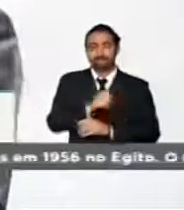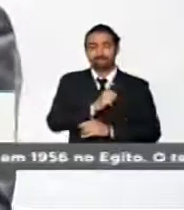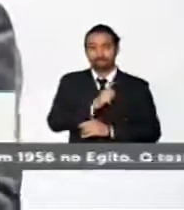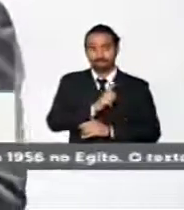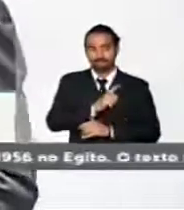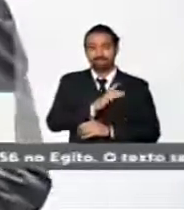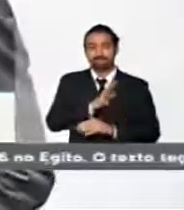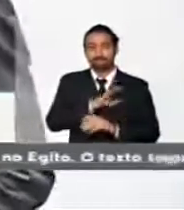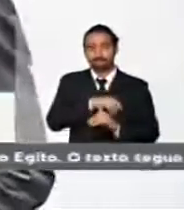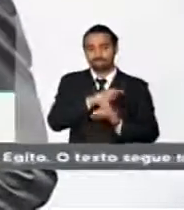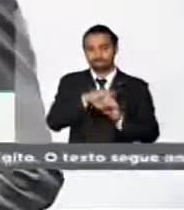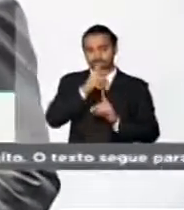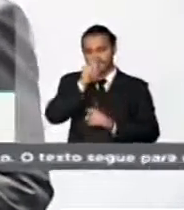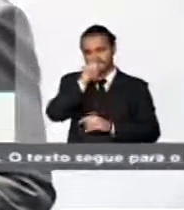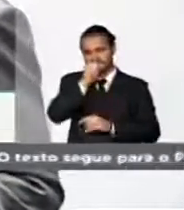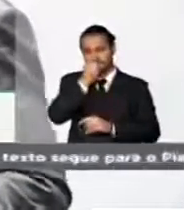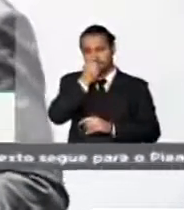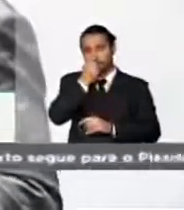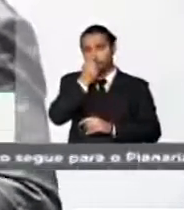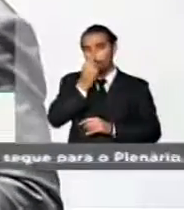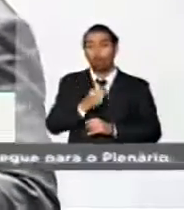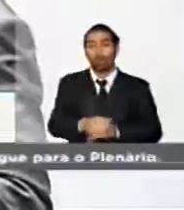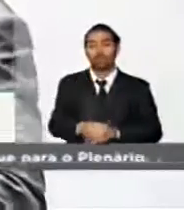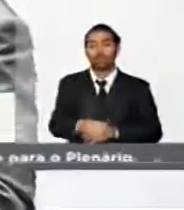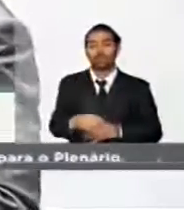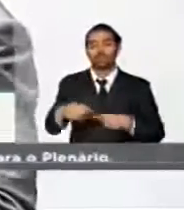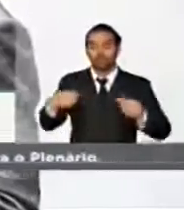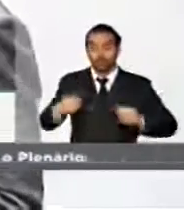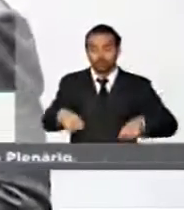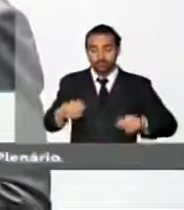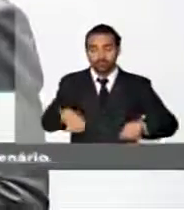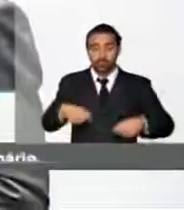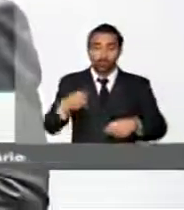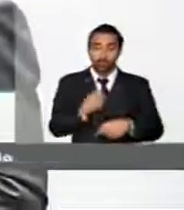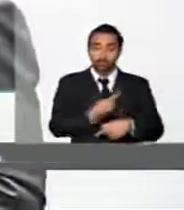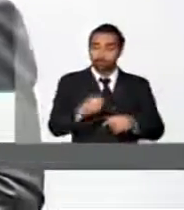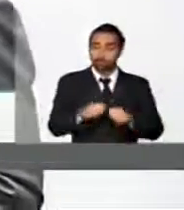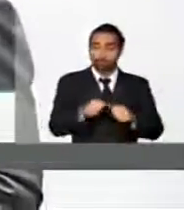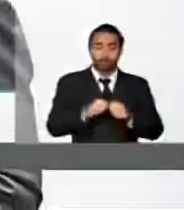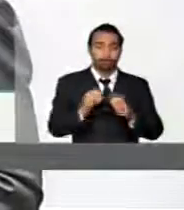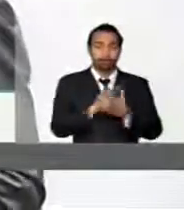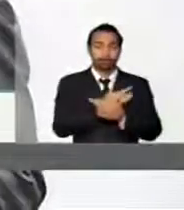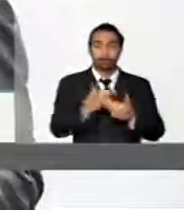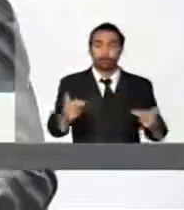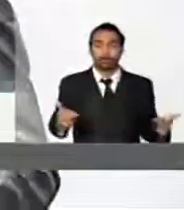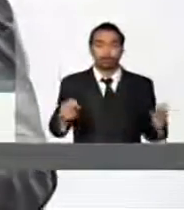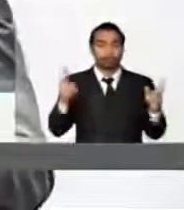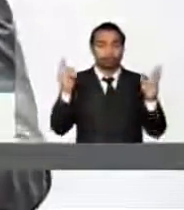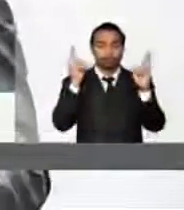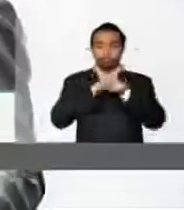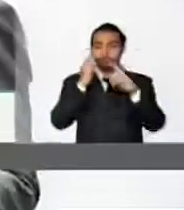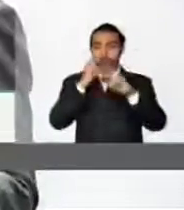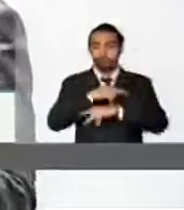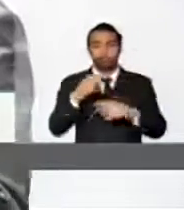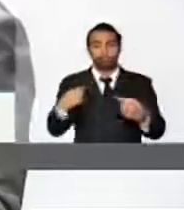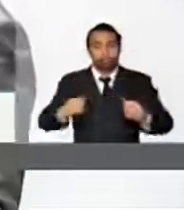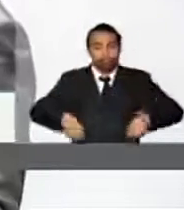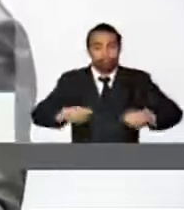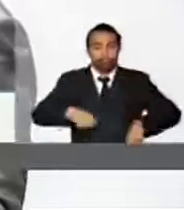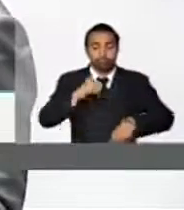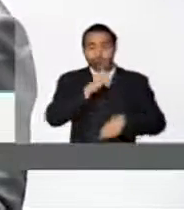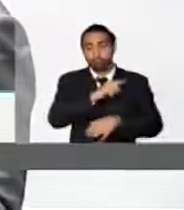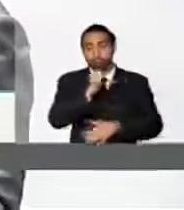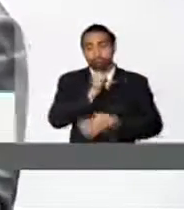sido mais intensa. E é preciso que tomemos medidas sempre emergenciais, com urgência, para